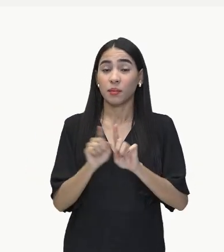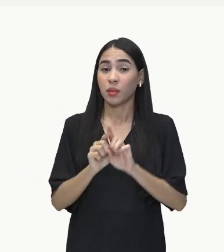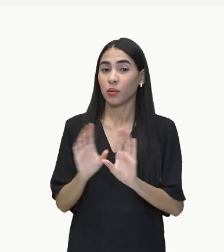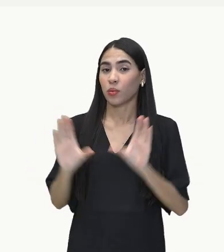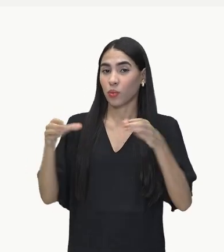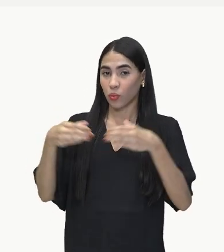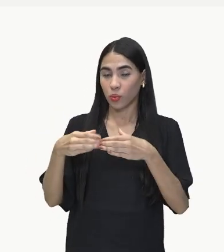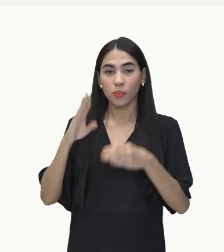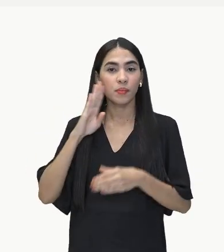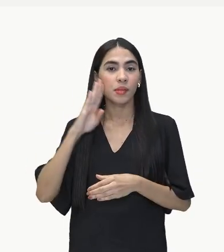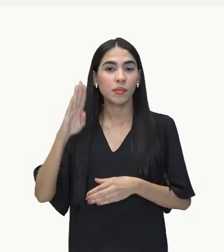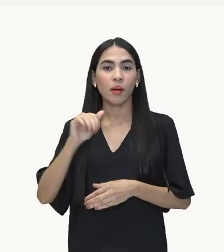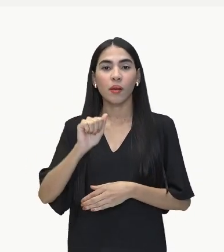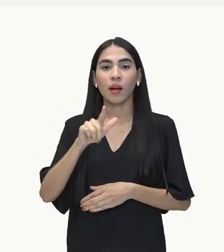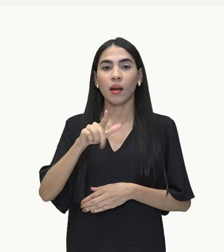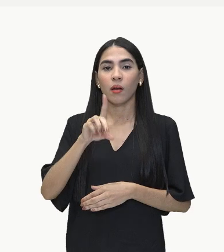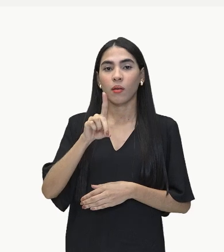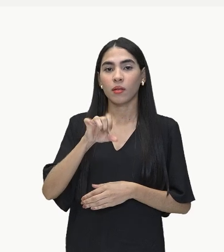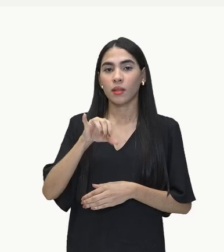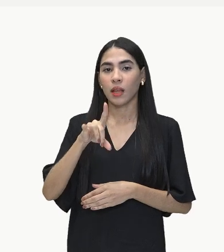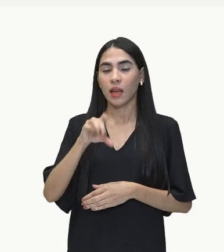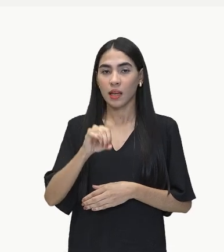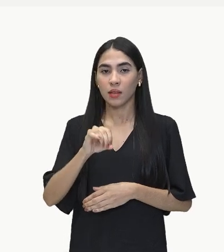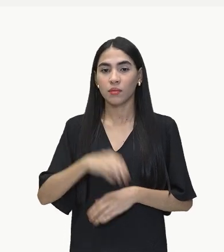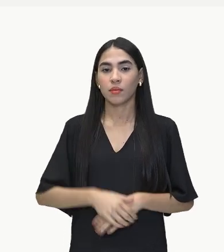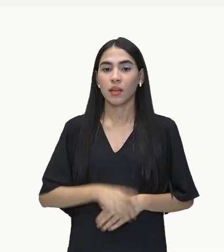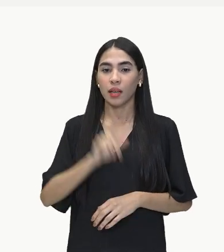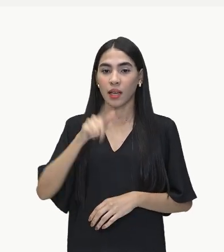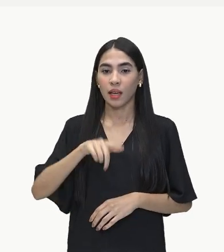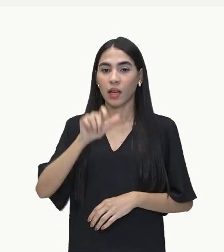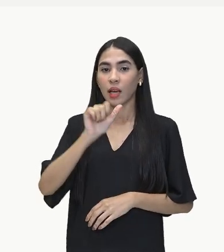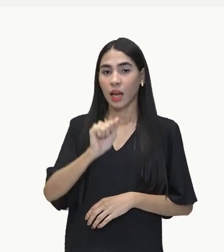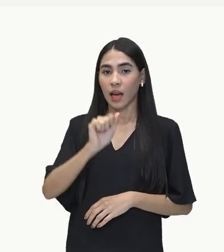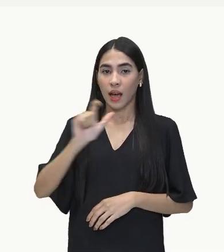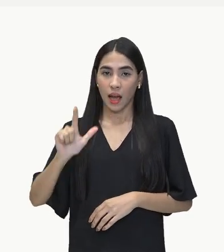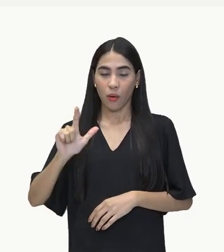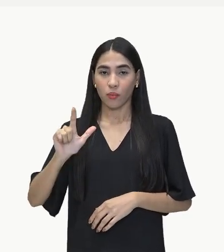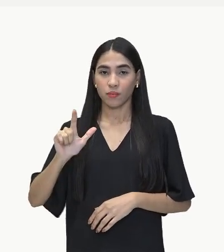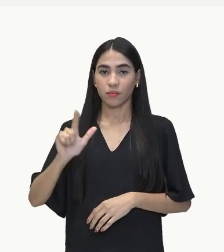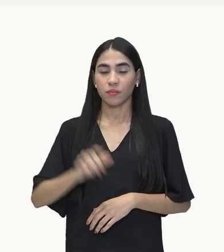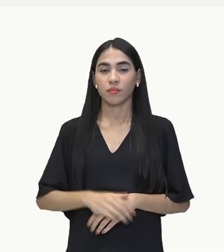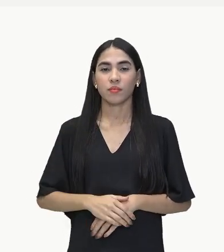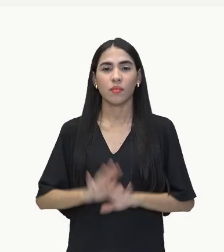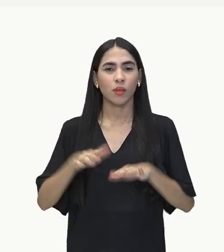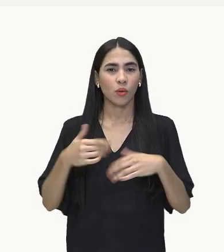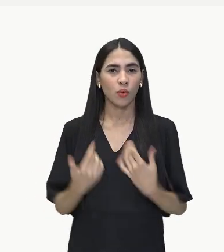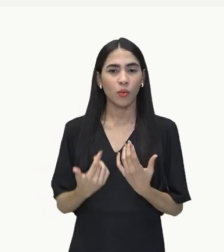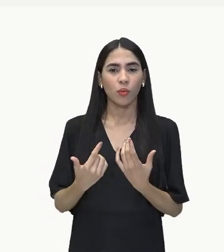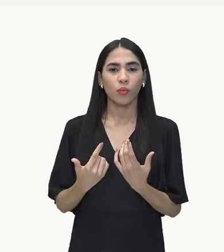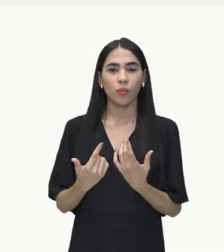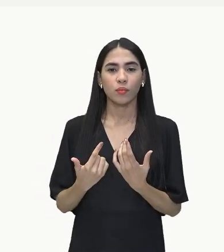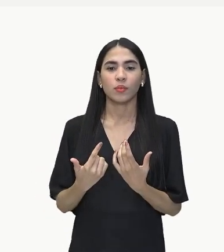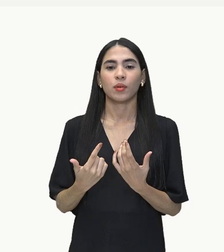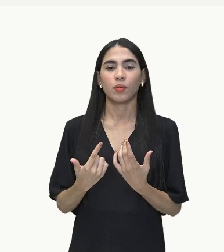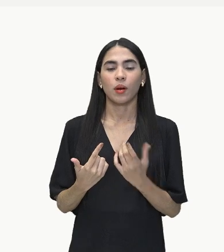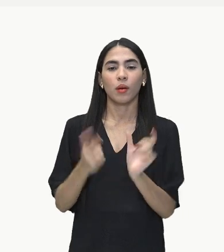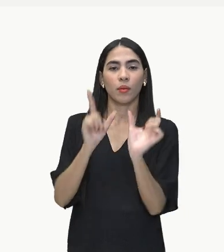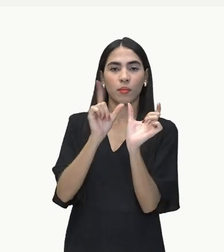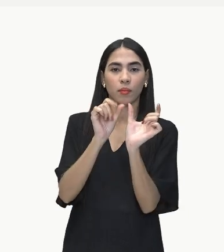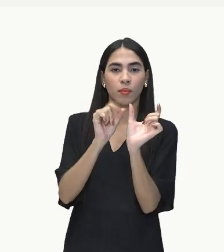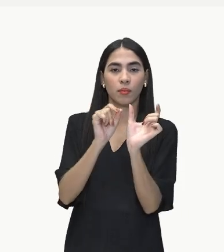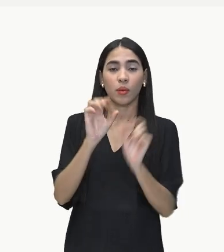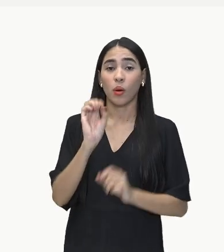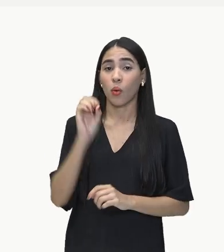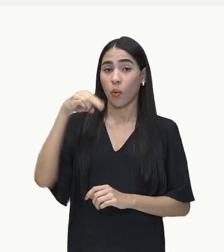funcional dos aldeídos, que é o al. Qual é o sufixo das cetonas?